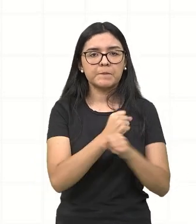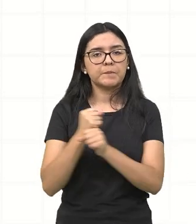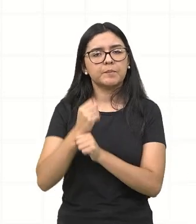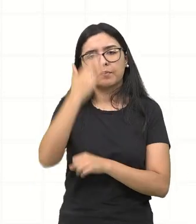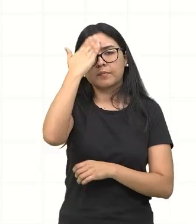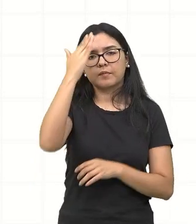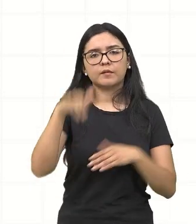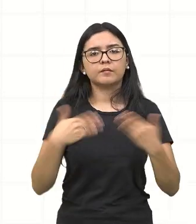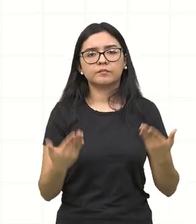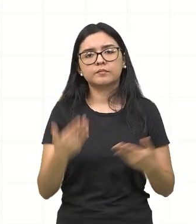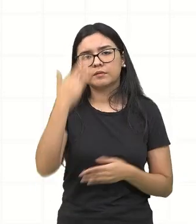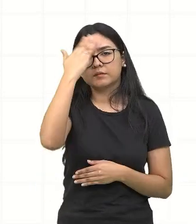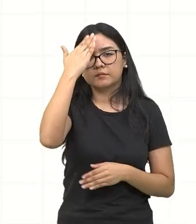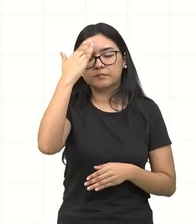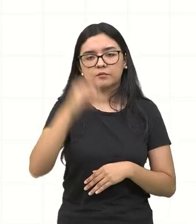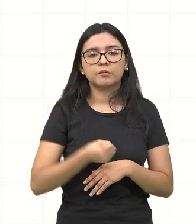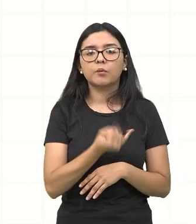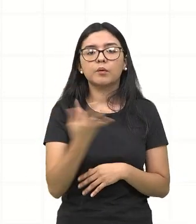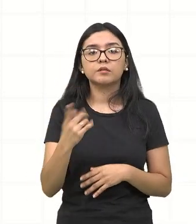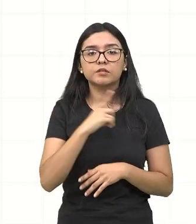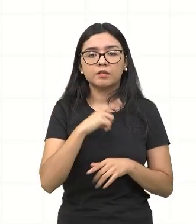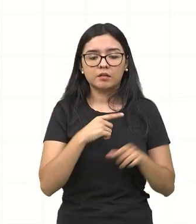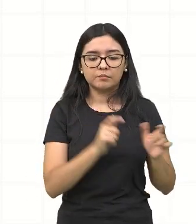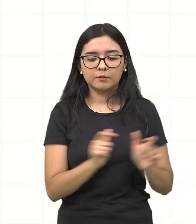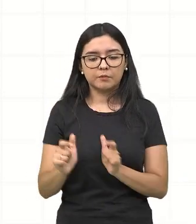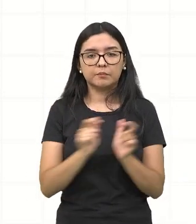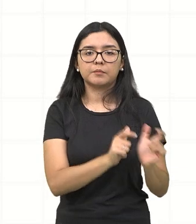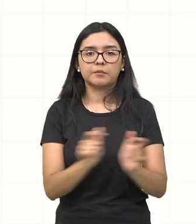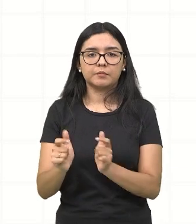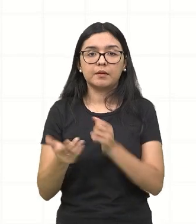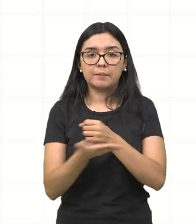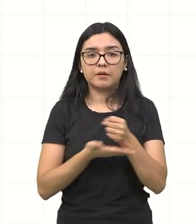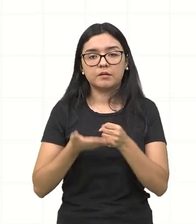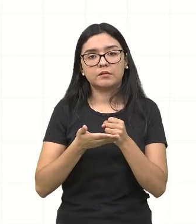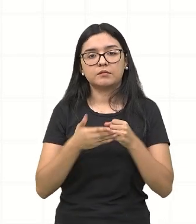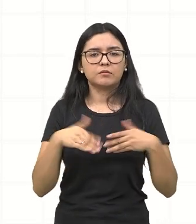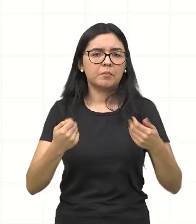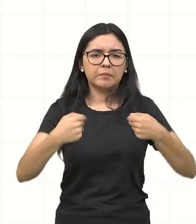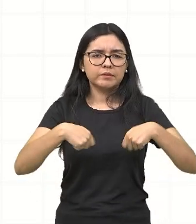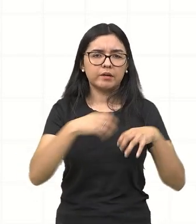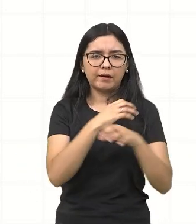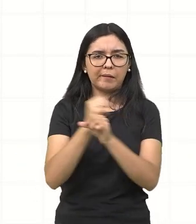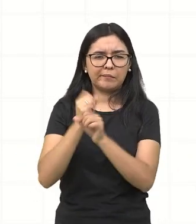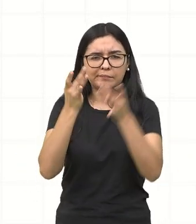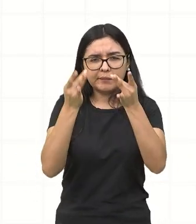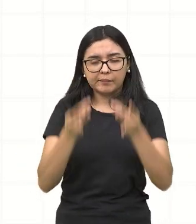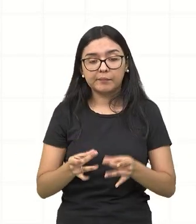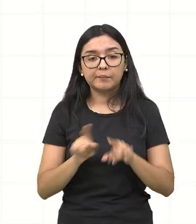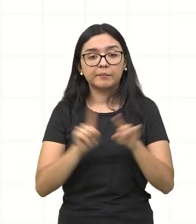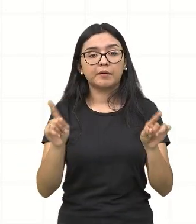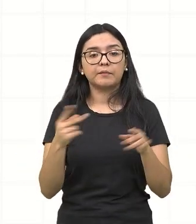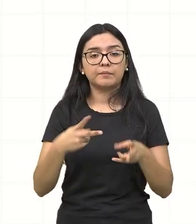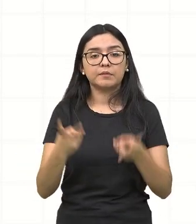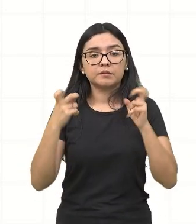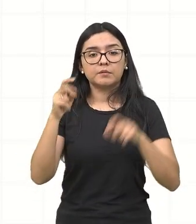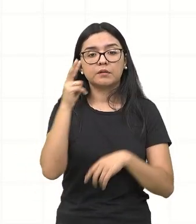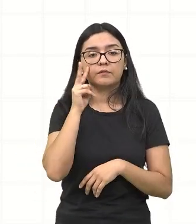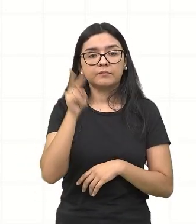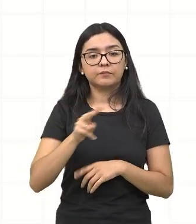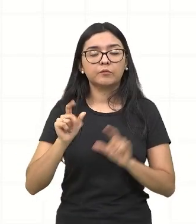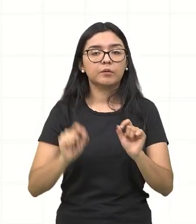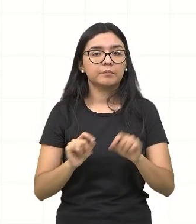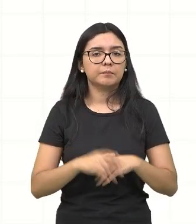quanto ele vai ter na base. Tudo bem até aí, ó? Sem fazer muito cálculo. Mas aí você vai olhar para cá e vai dizer,